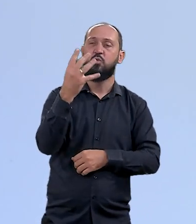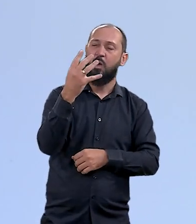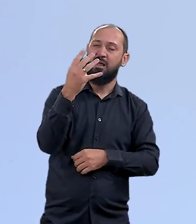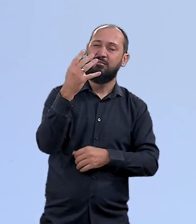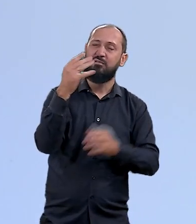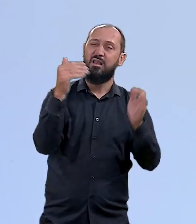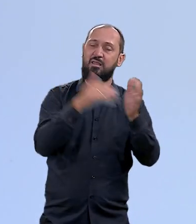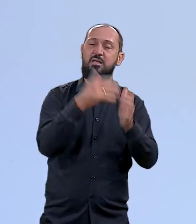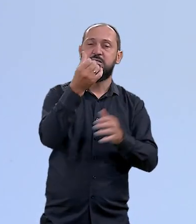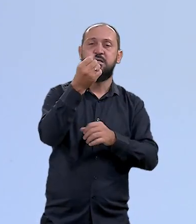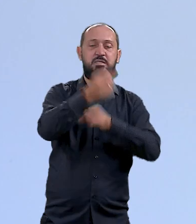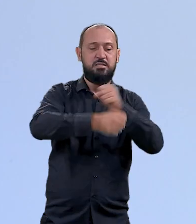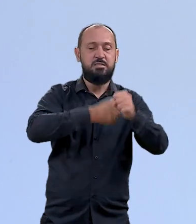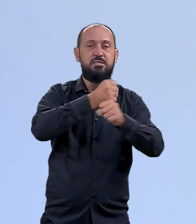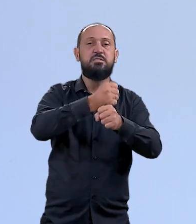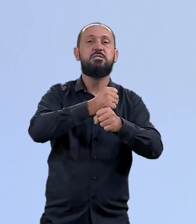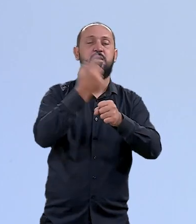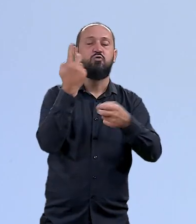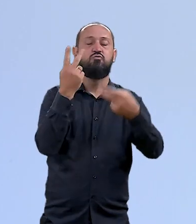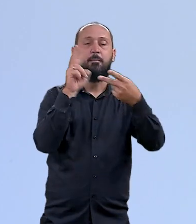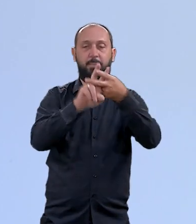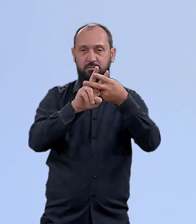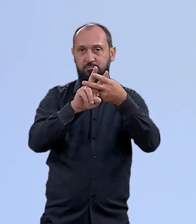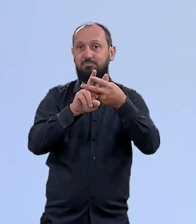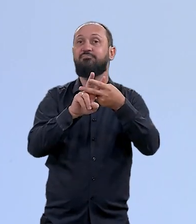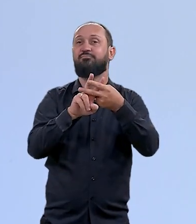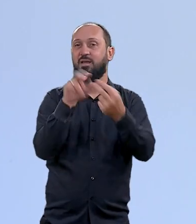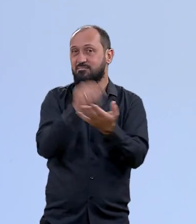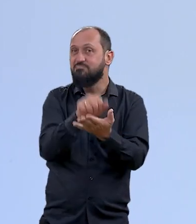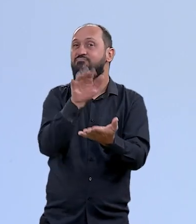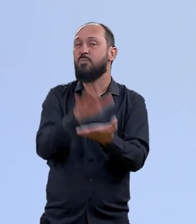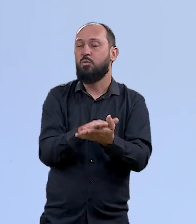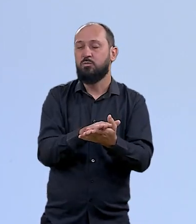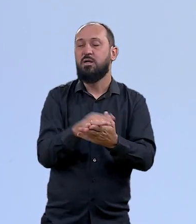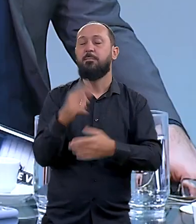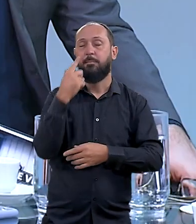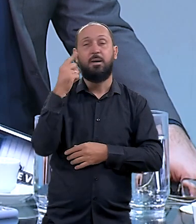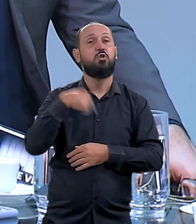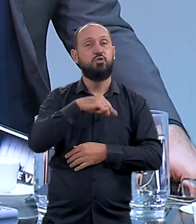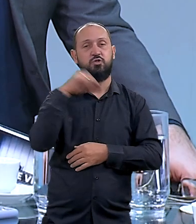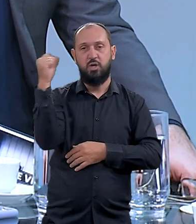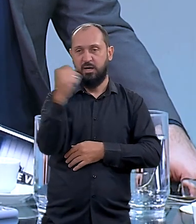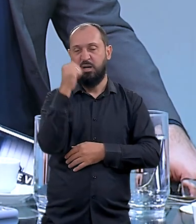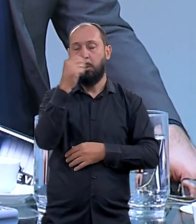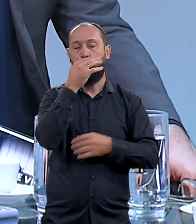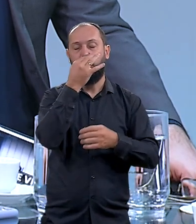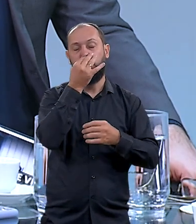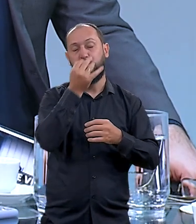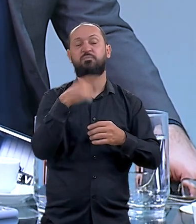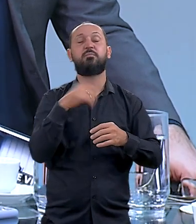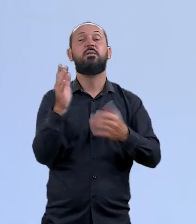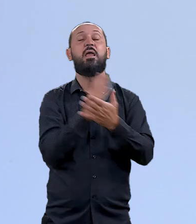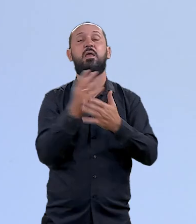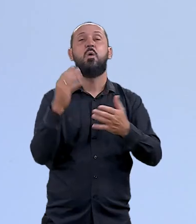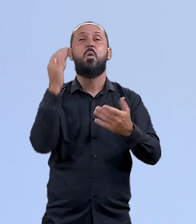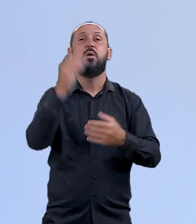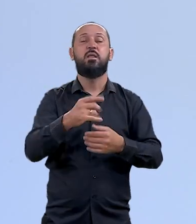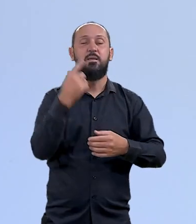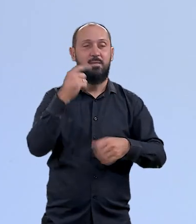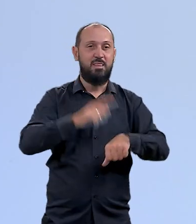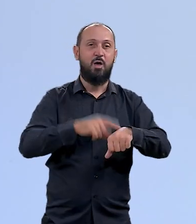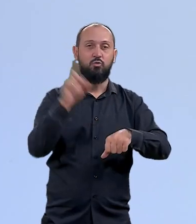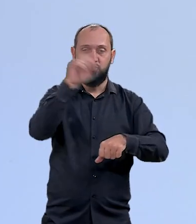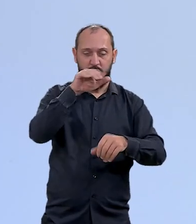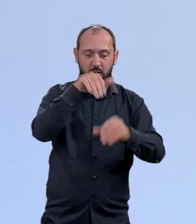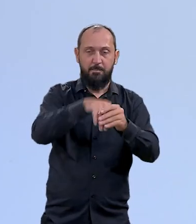eleição, não se pode um candidato ou qualquer pessoa oferecer transporte de forma gratuita, sem ser aquelas